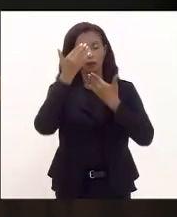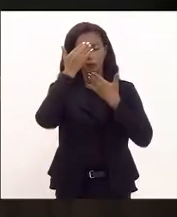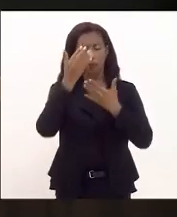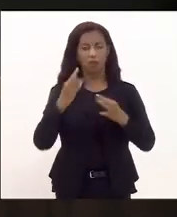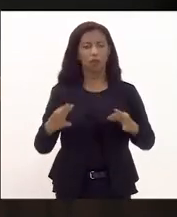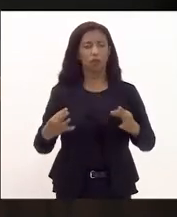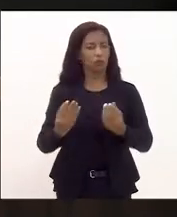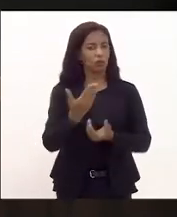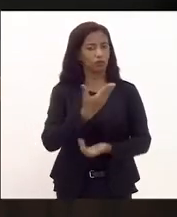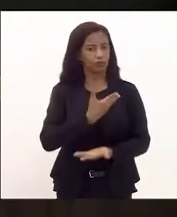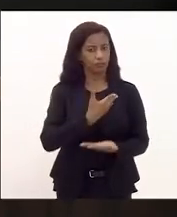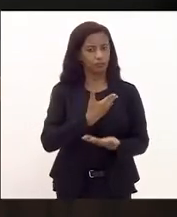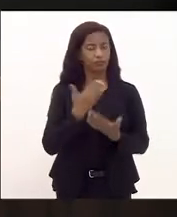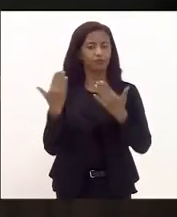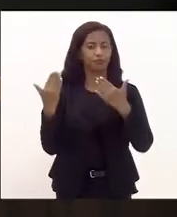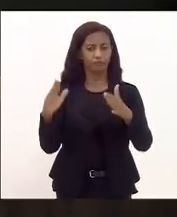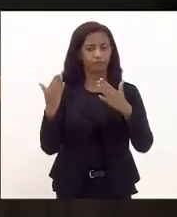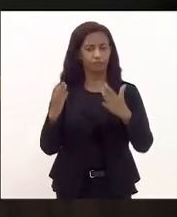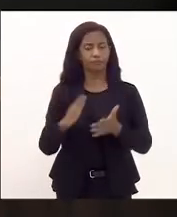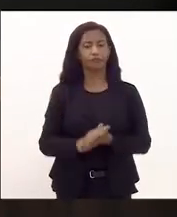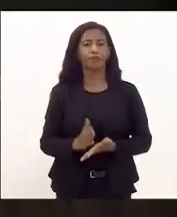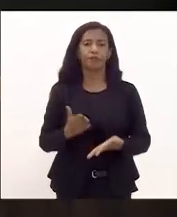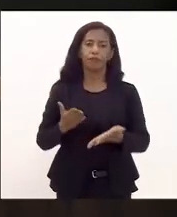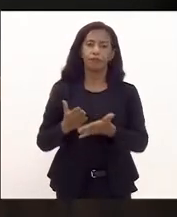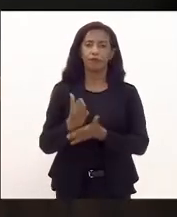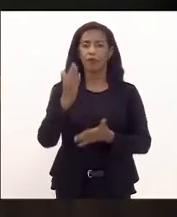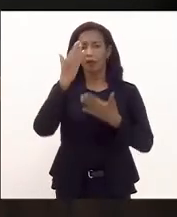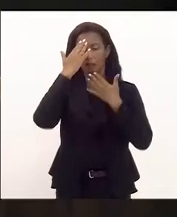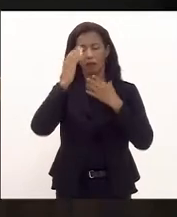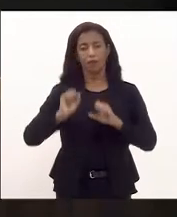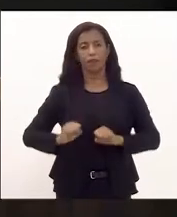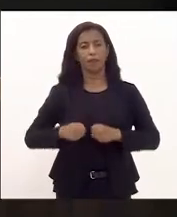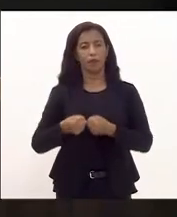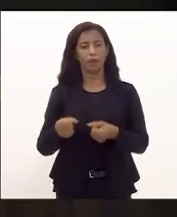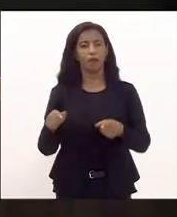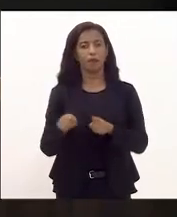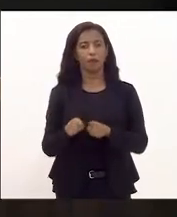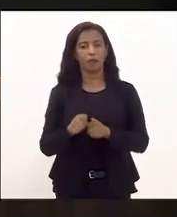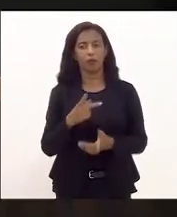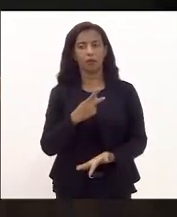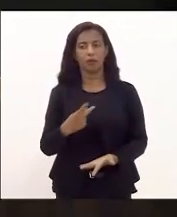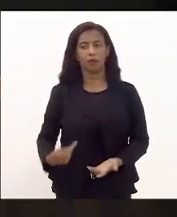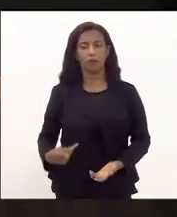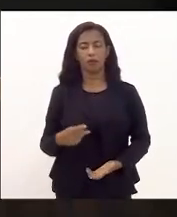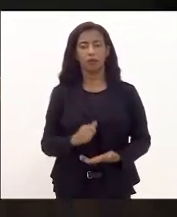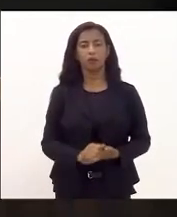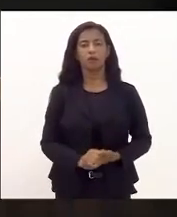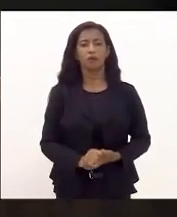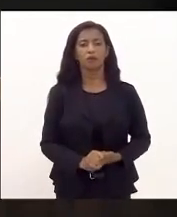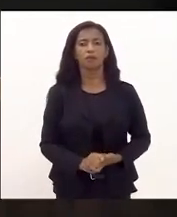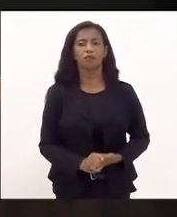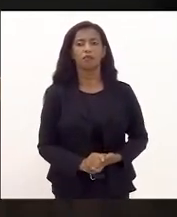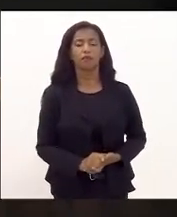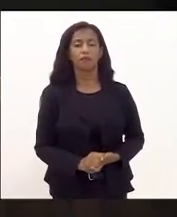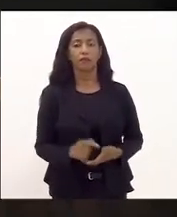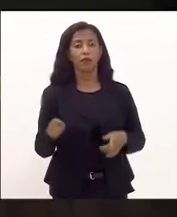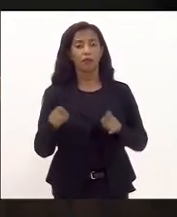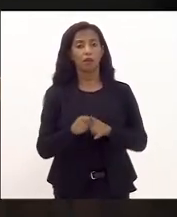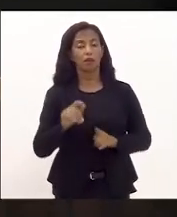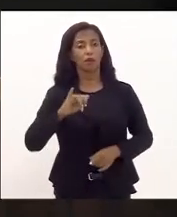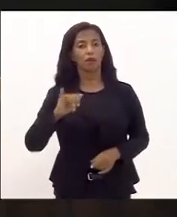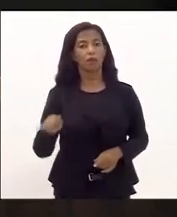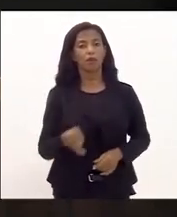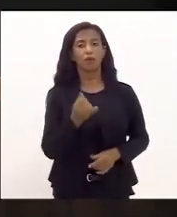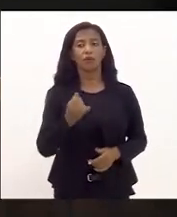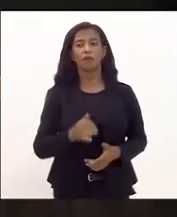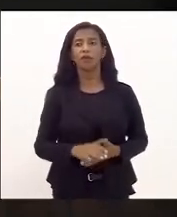todos os colegas, parabenizar pela aprovação, agradecer o empenho também do nosso presidente André Siciliano, e aproveitar para fazer